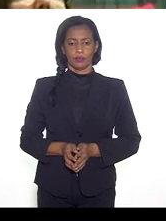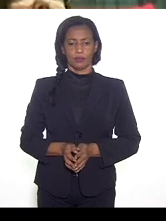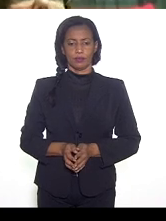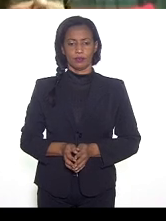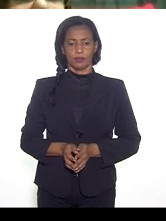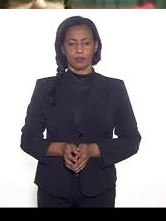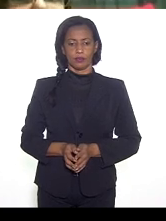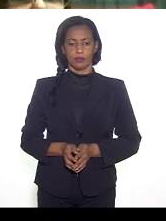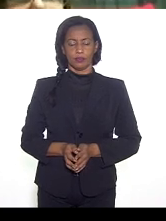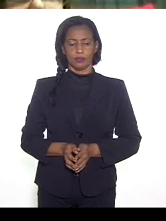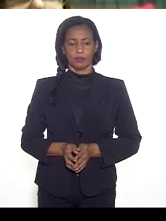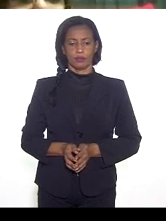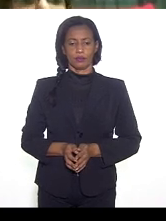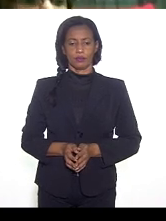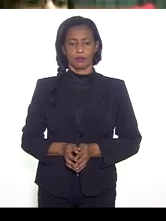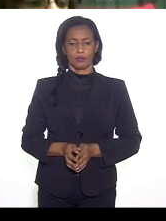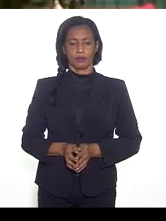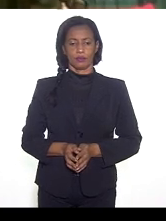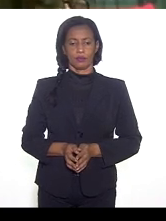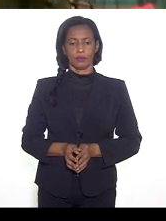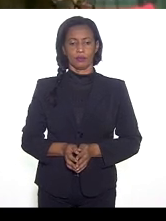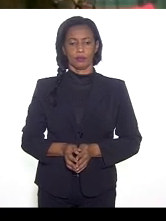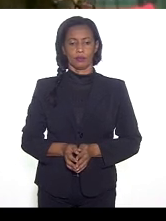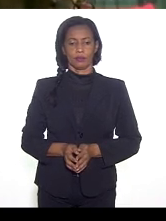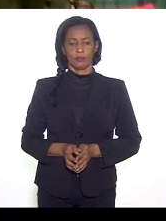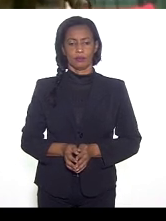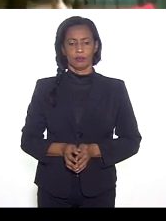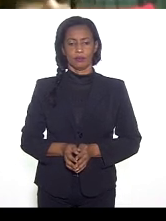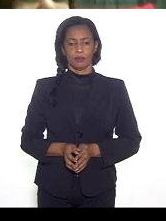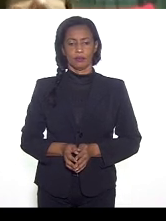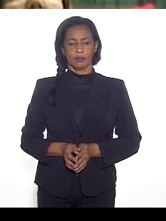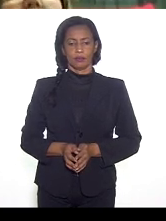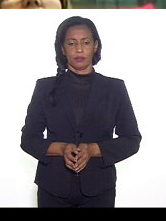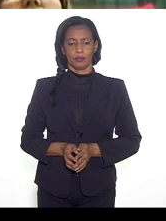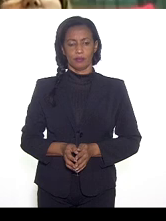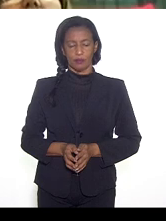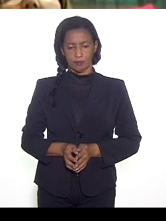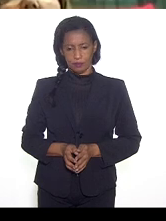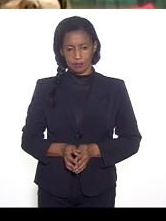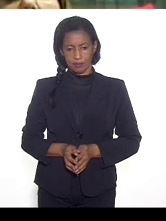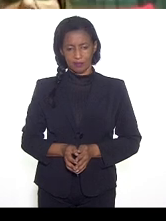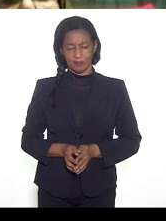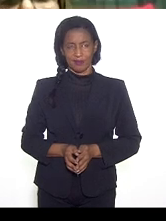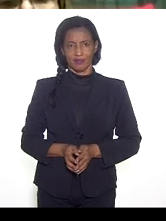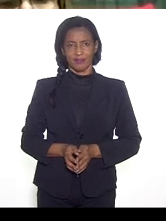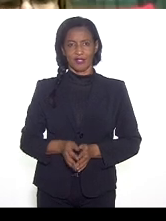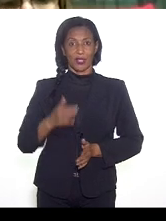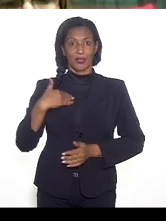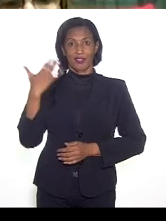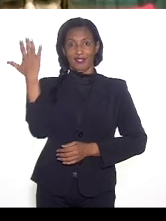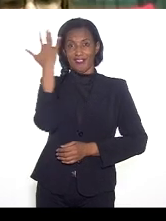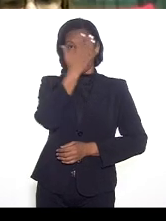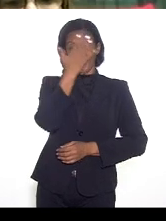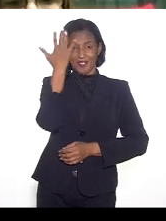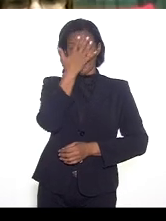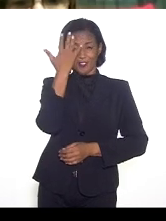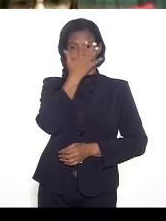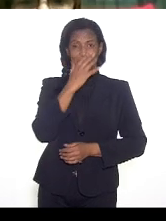Presidente? Pois não, Cristiano. É que eu não tô me vendo aqui, mas estou vendo só a imagem do